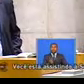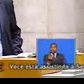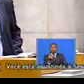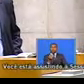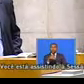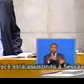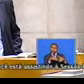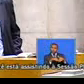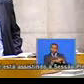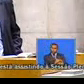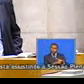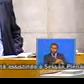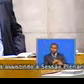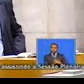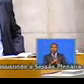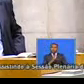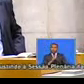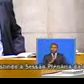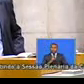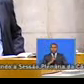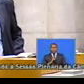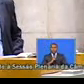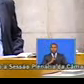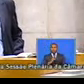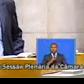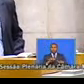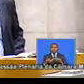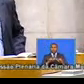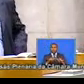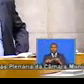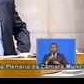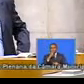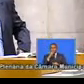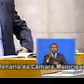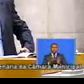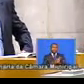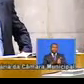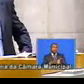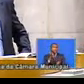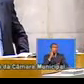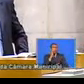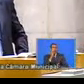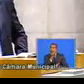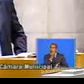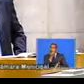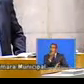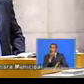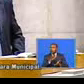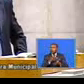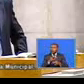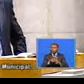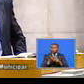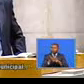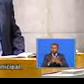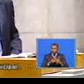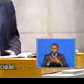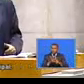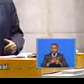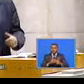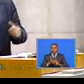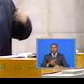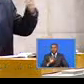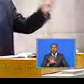ter as velhas obras de maquiagem e ano eleitoral. Obras não, intervenções de maquiagem,